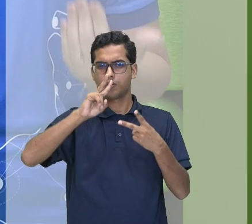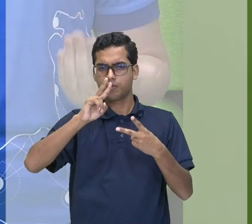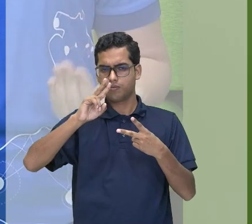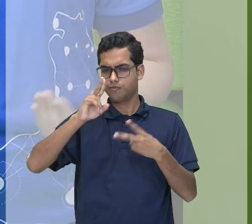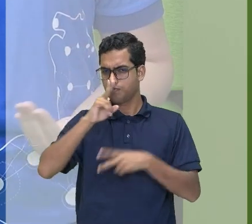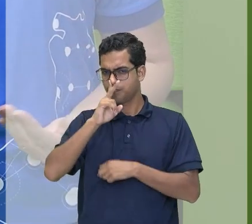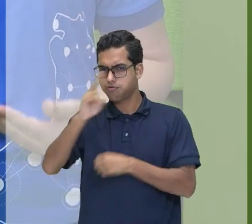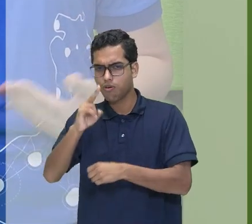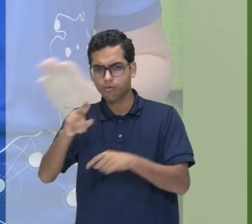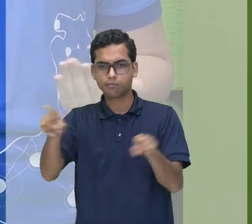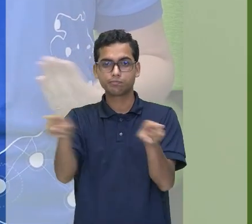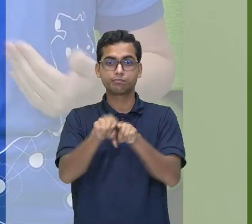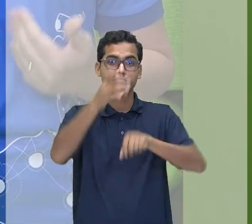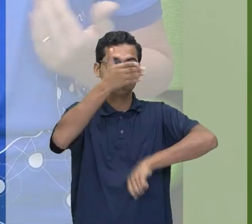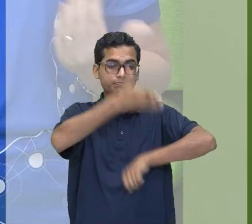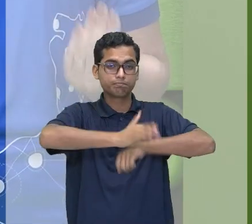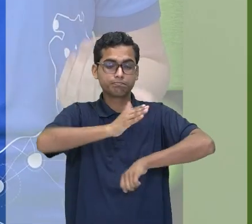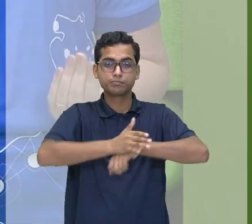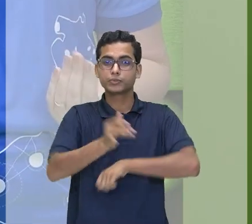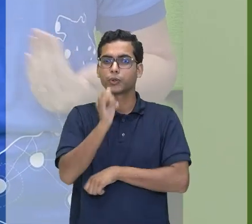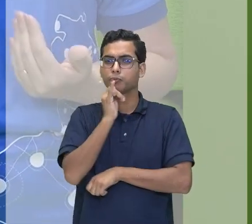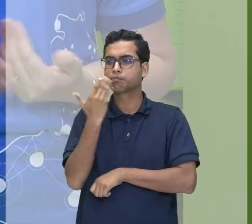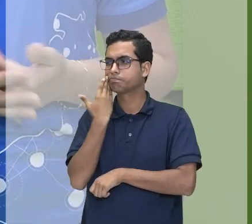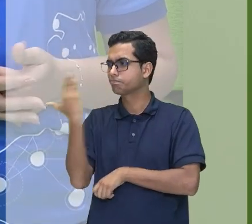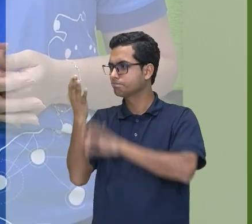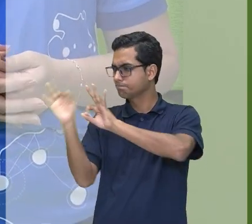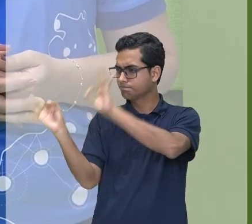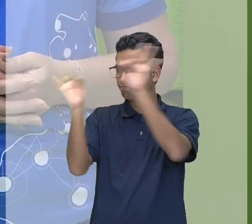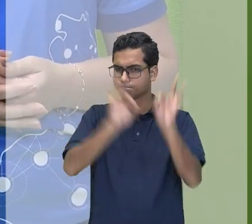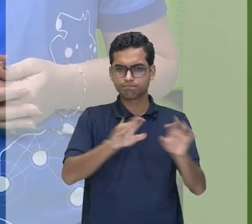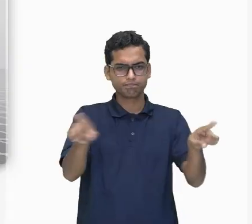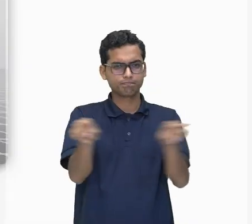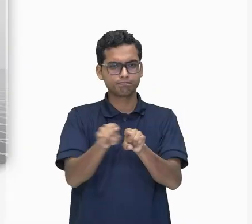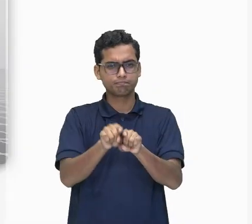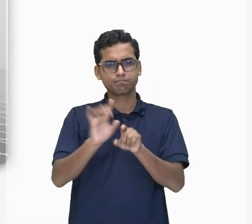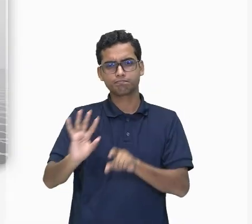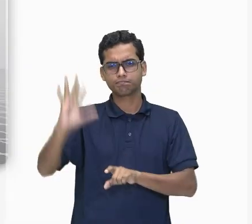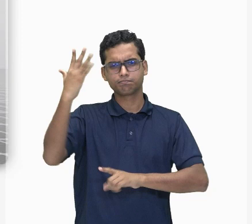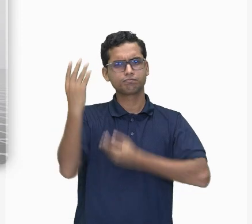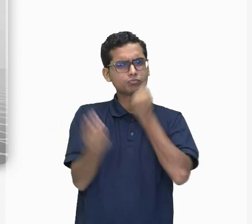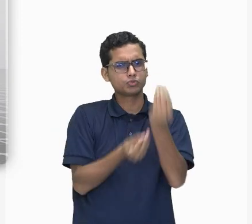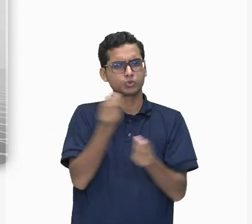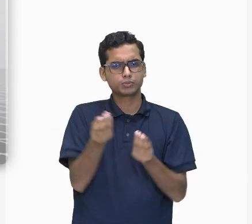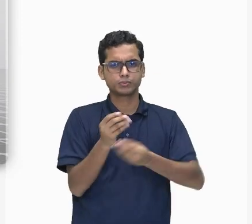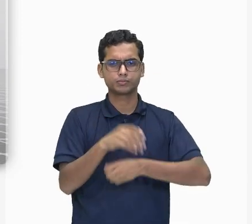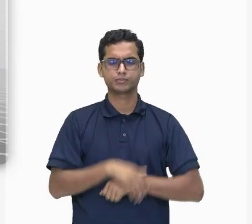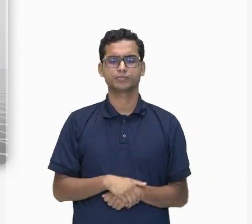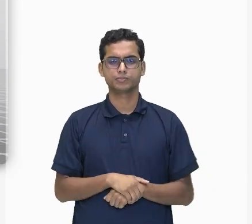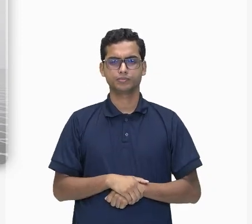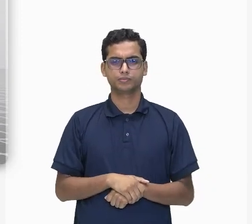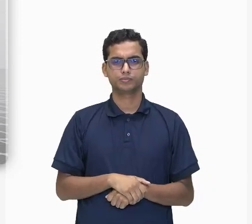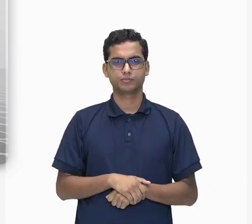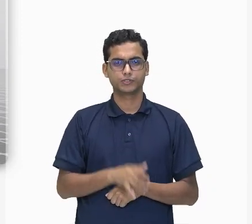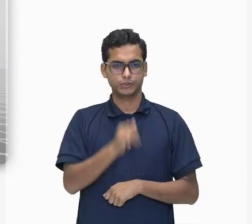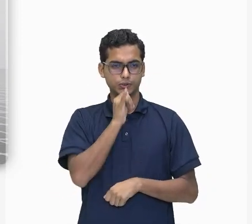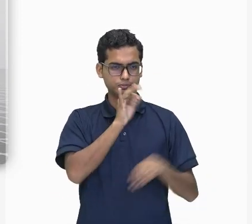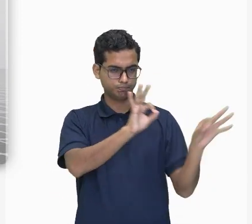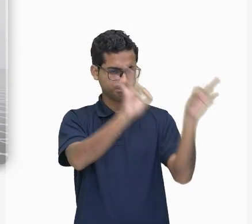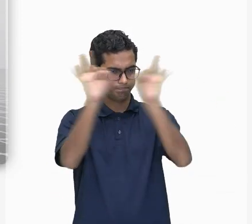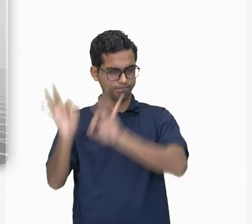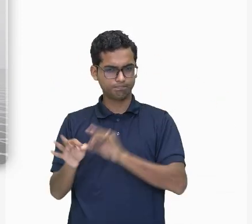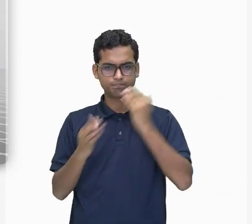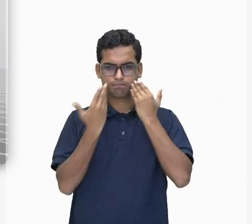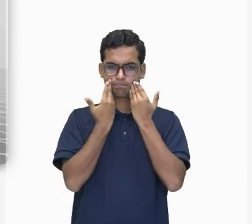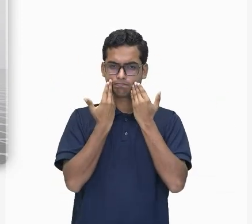na prática um exemplo de como essa energia pode funcionar. Então, observe aí que eu trouxe um exemplo, né?